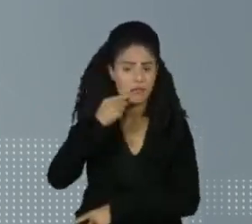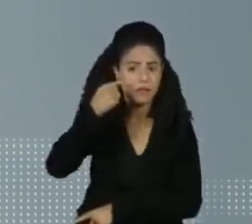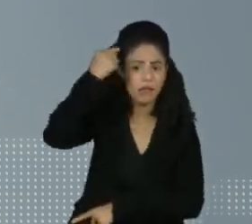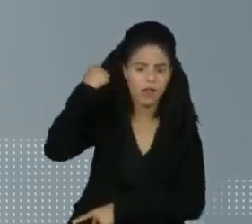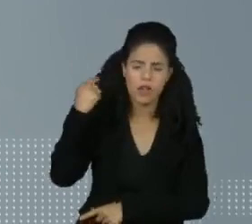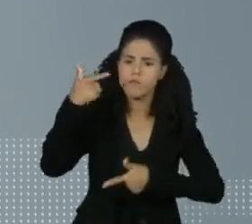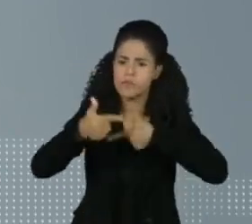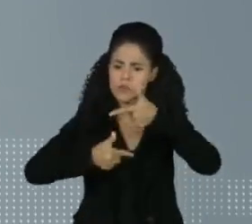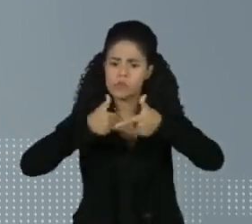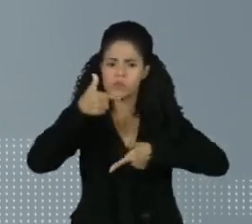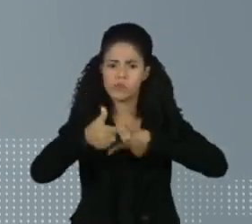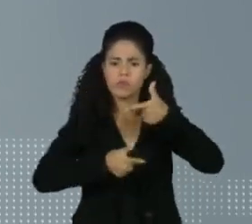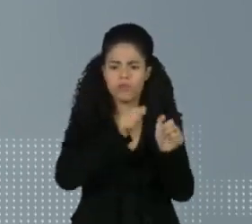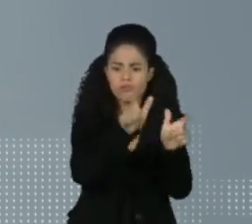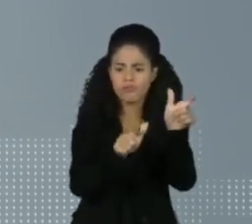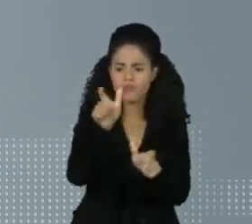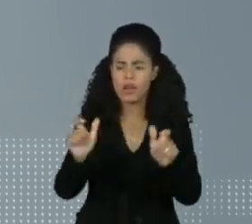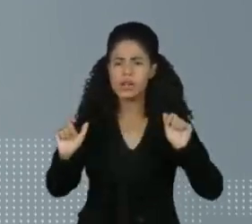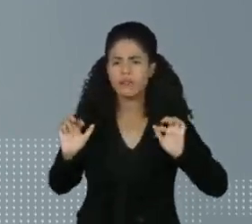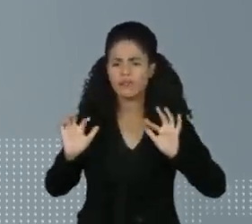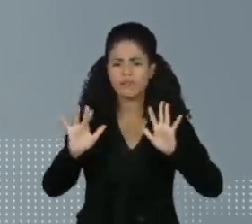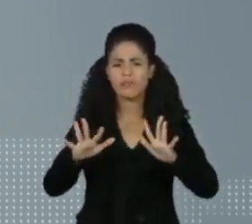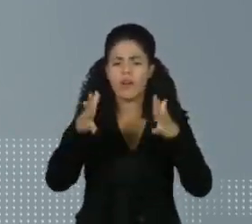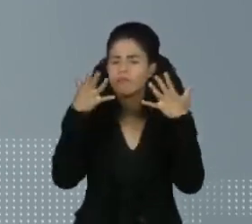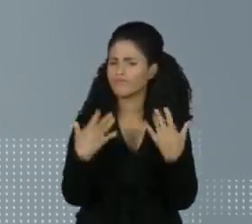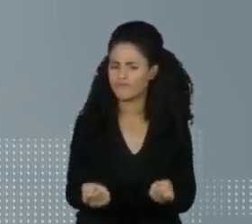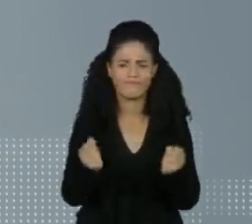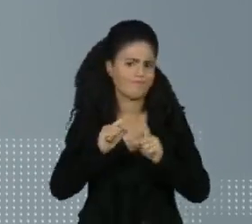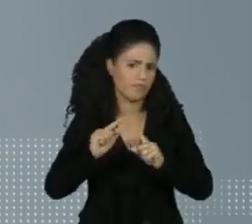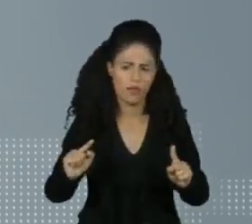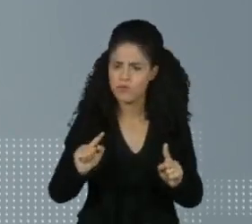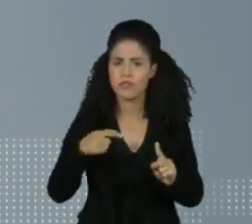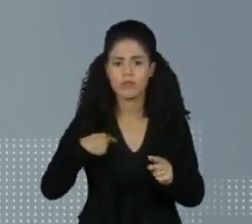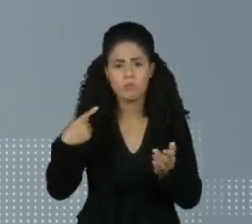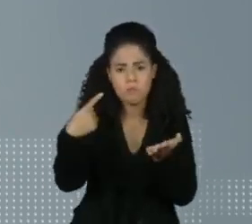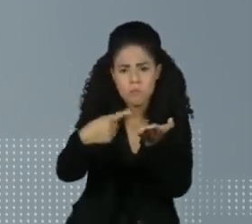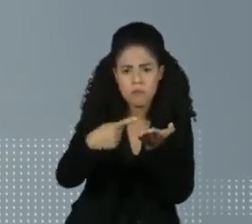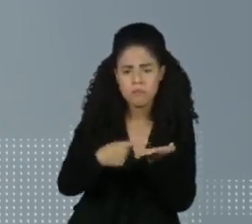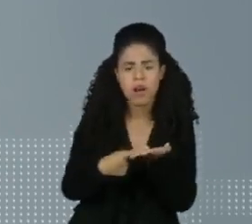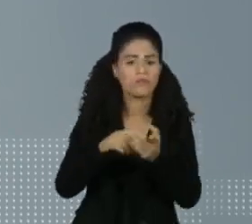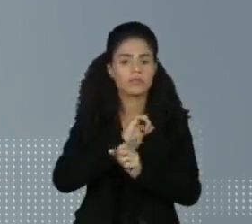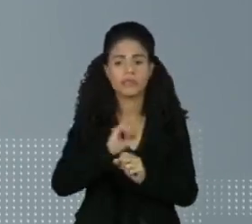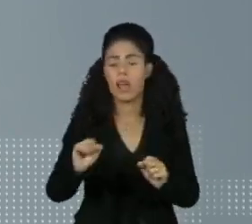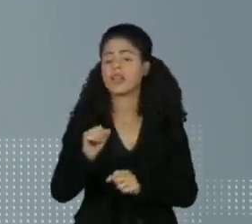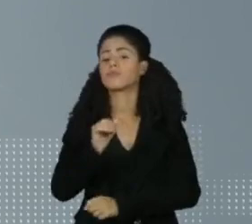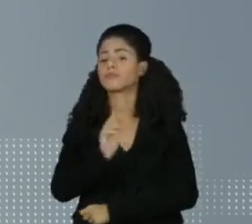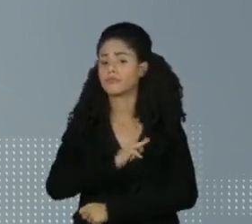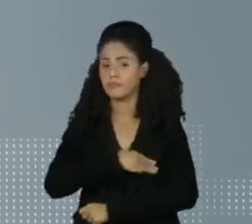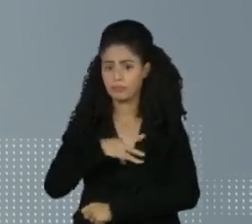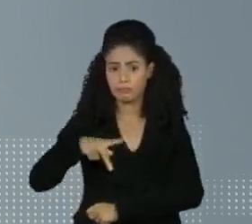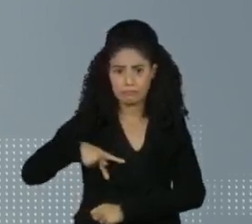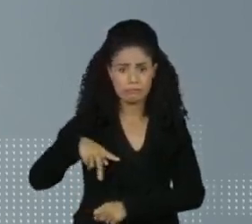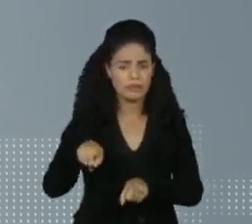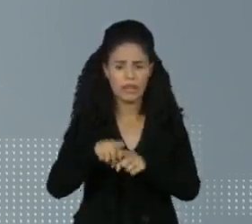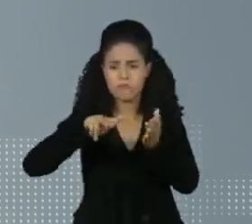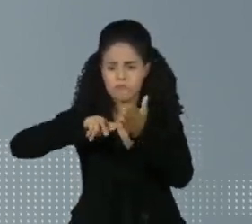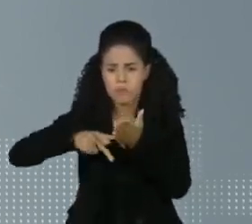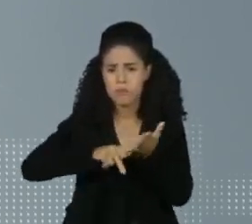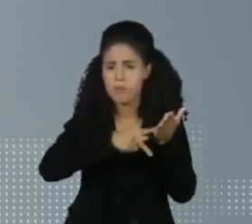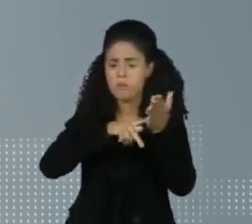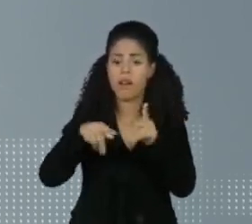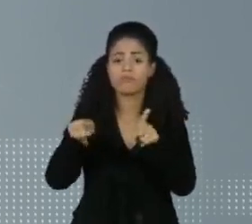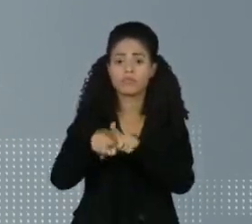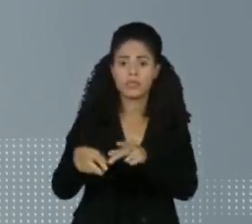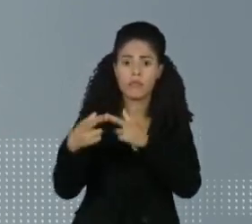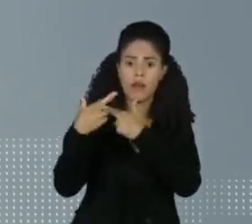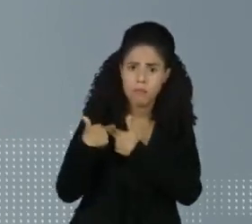os trabalhadores rejeitaram a proposta apresentada em conjunto pelo Ministério Público EA Comlurb o sindicato da